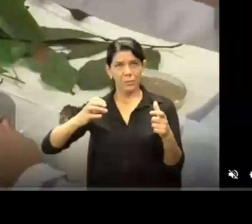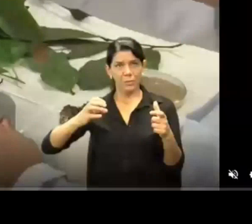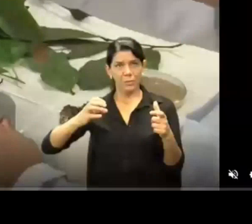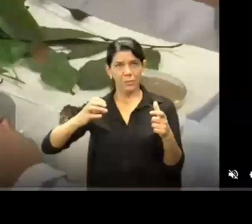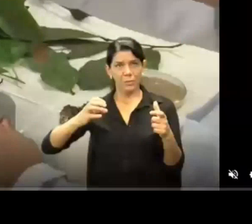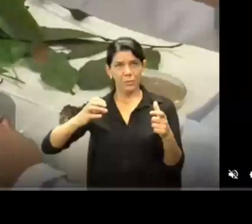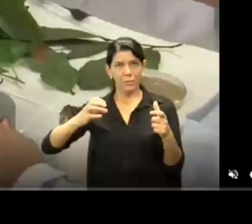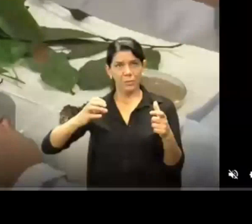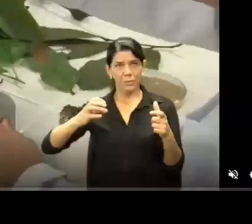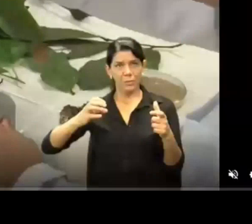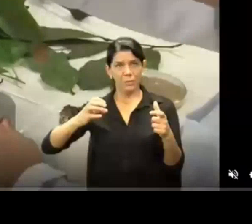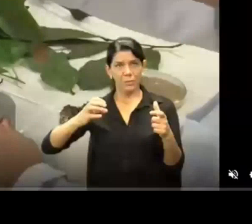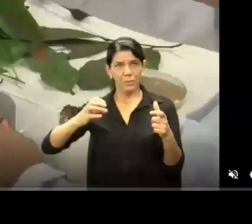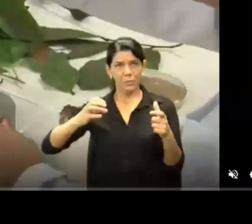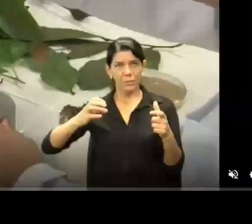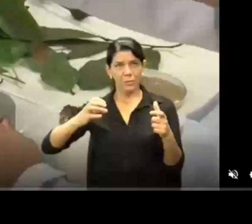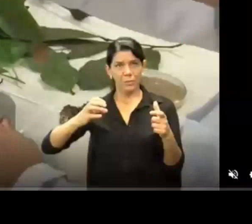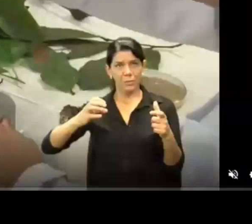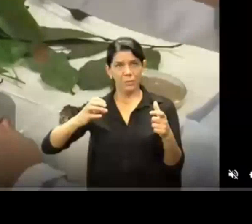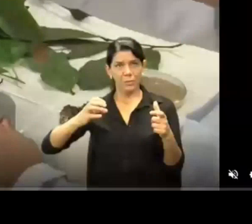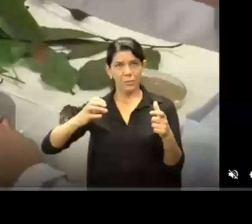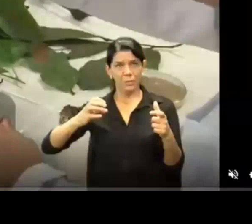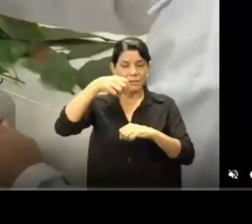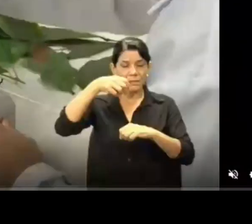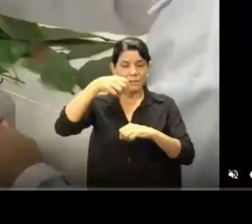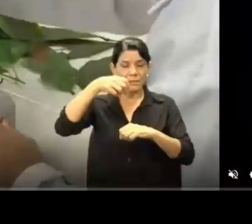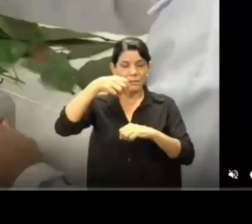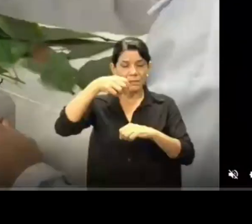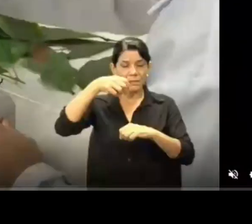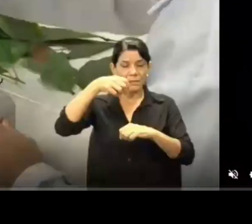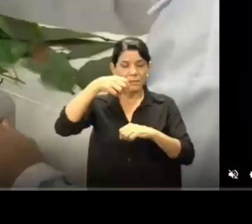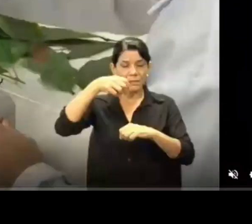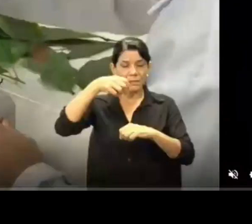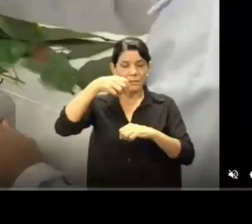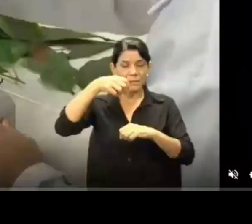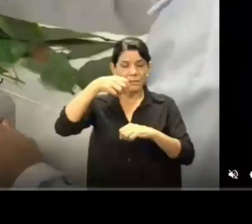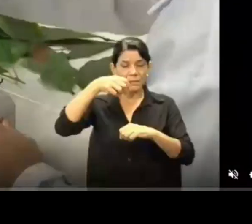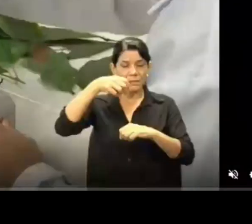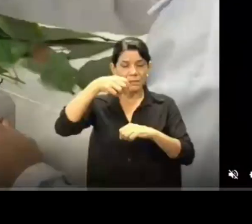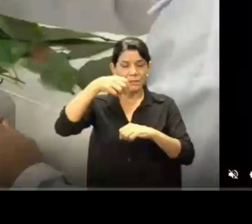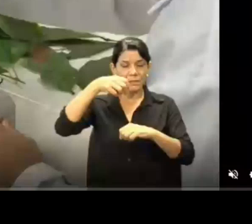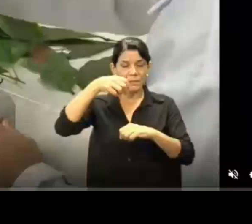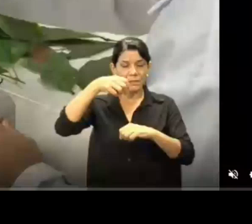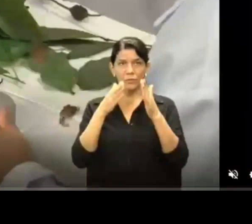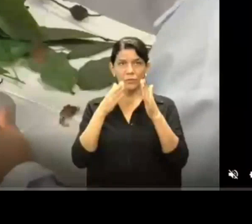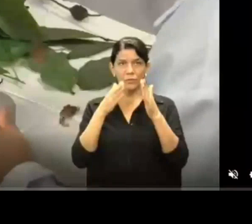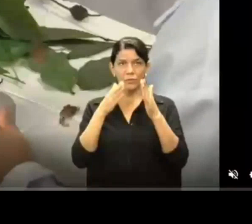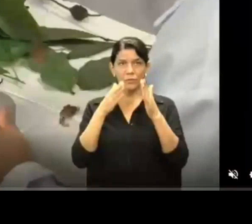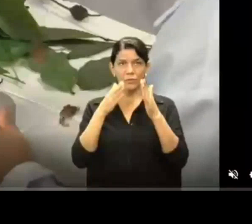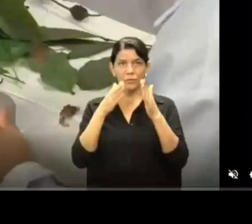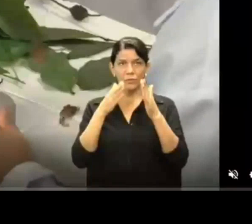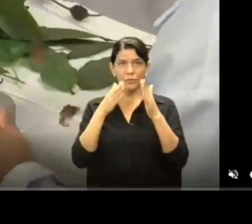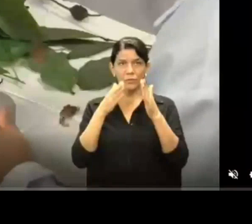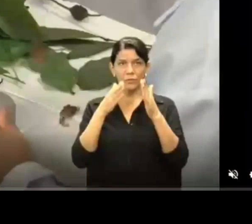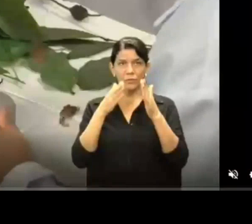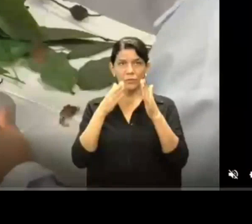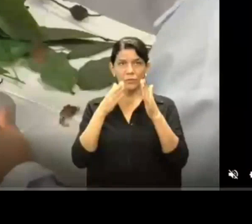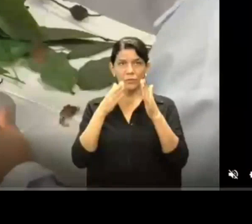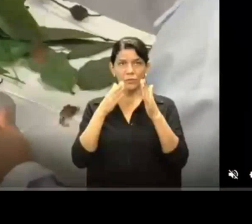identificar as estruturas fúngicas, né? A gente pode observar o micélio, dá para observar hifas, né,